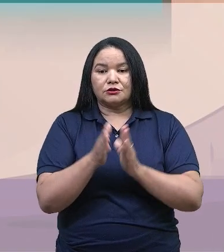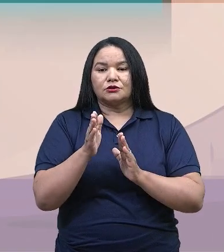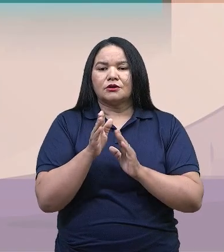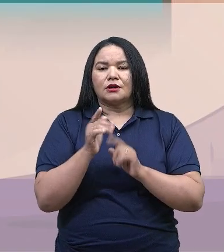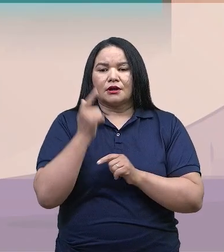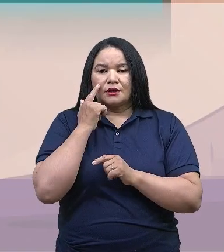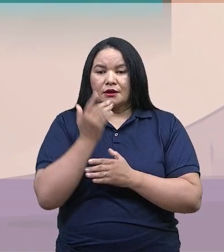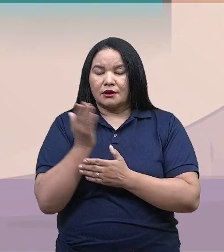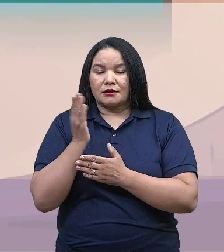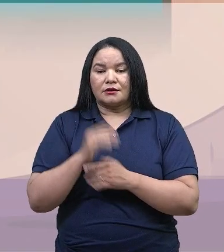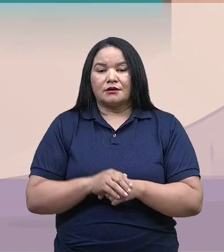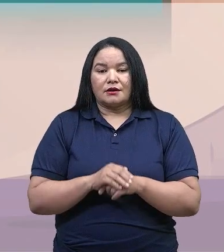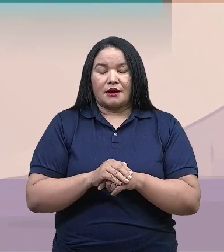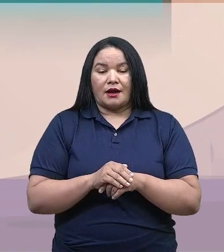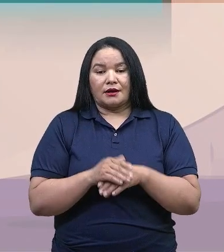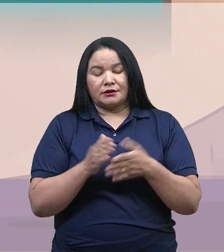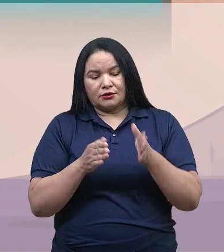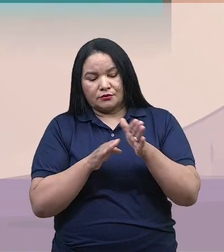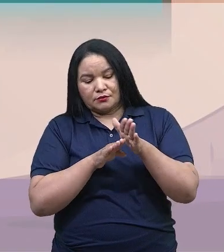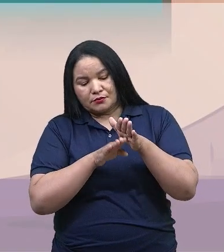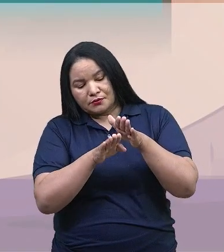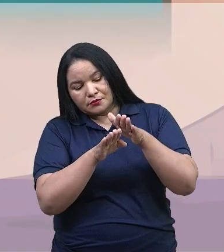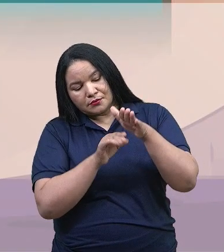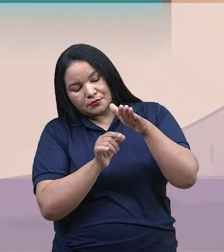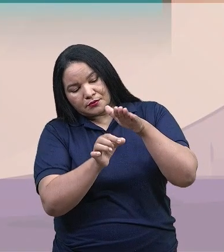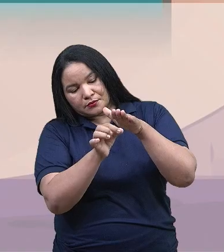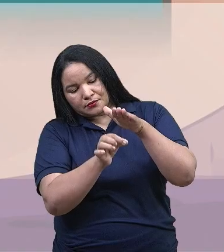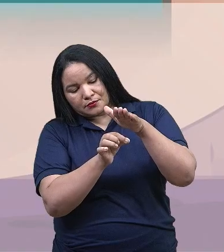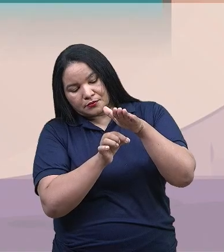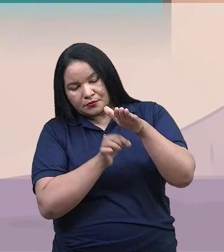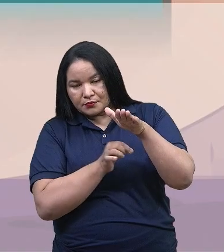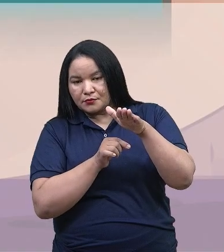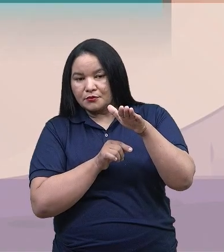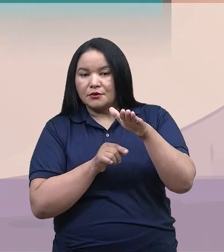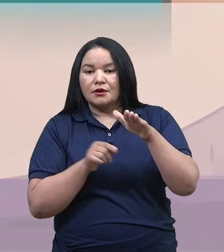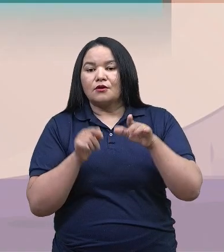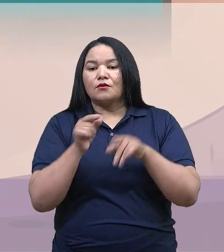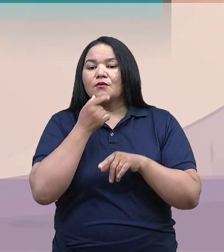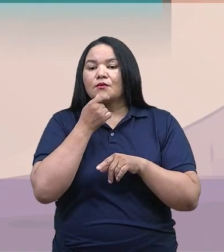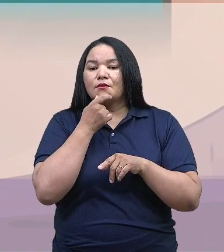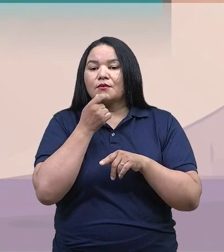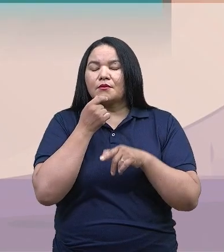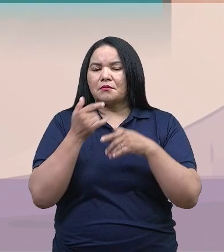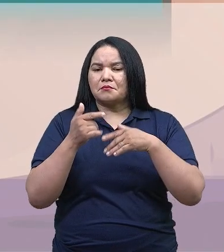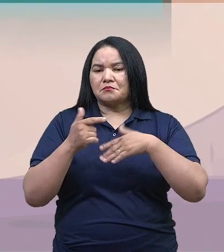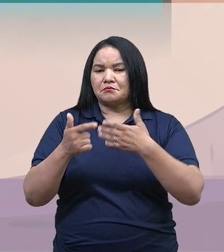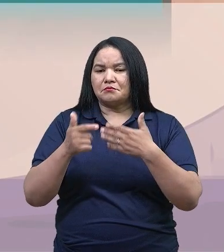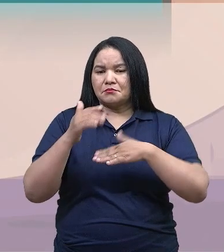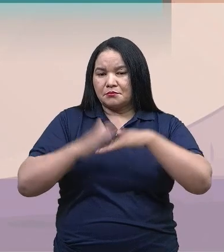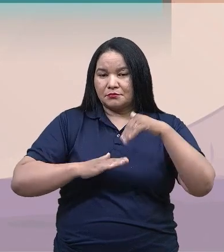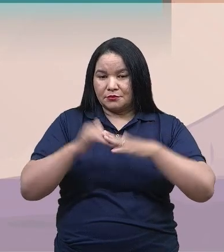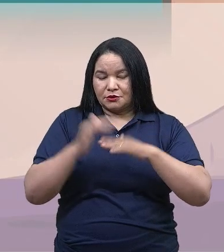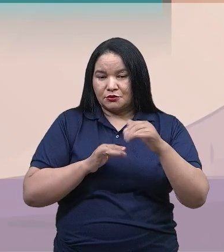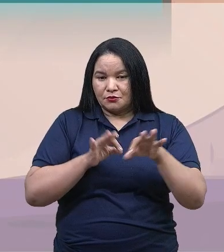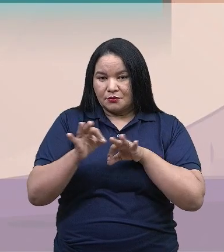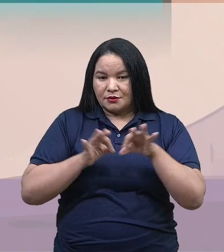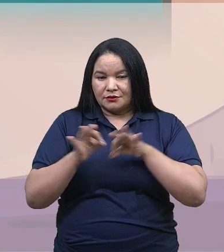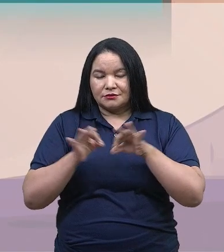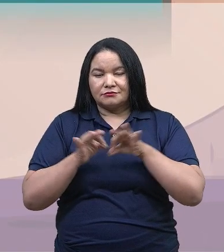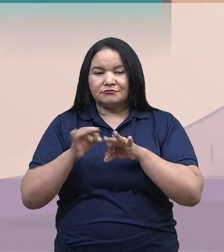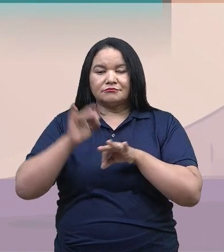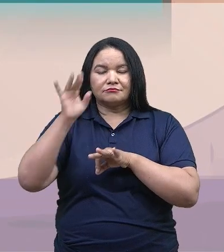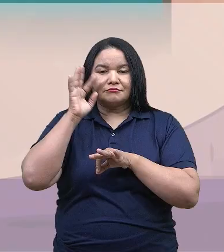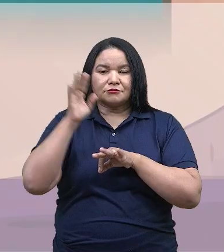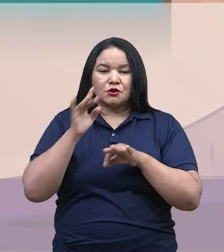com rodas em linha reta, pensados ali, projetado por Scott e Brennan Olson, tá bom? Eles pensaram ali nessa